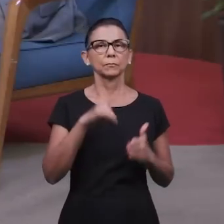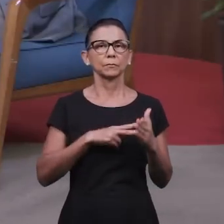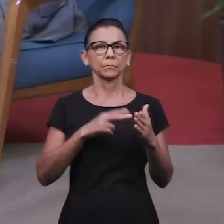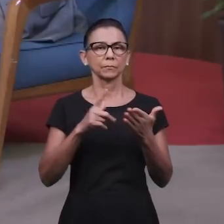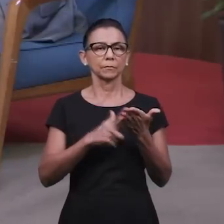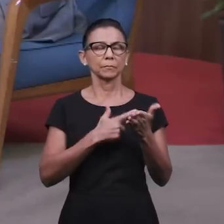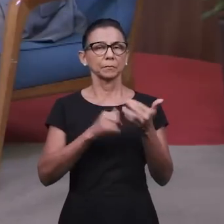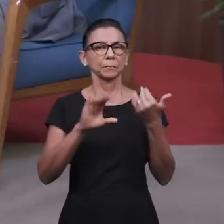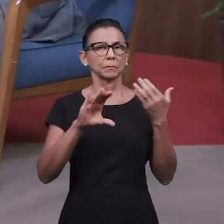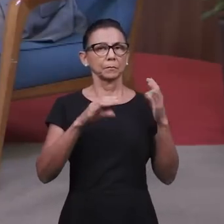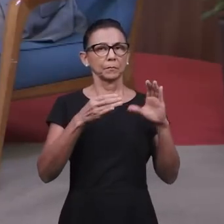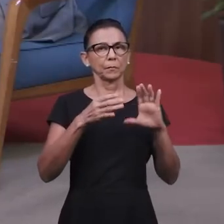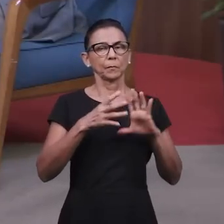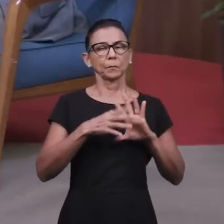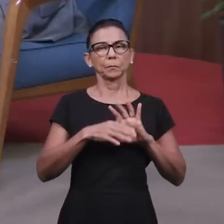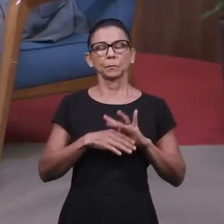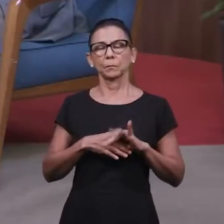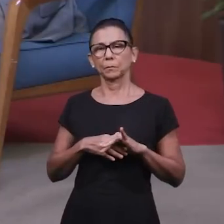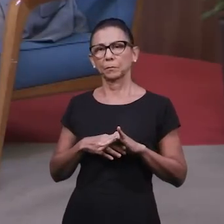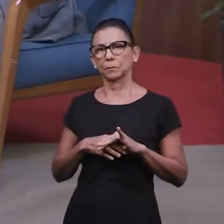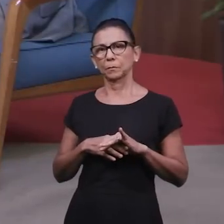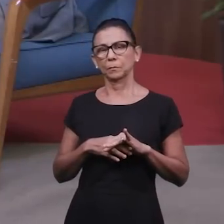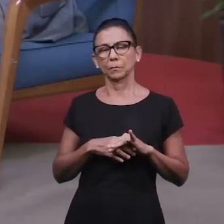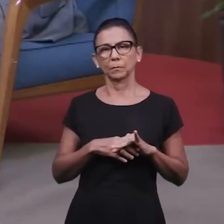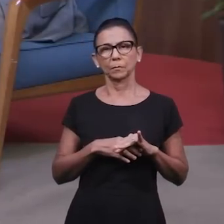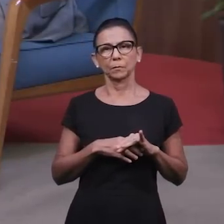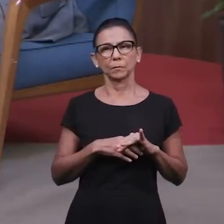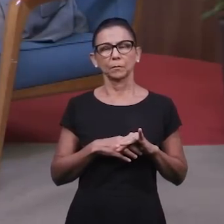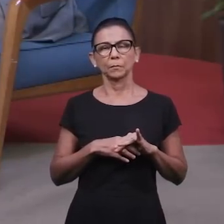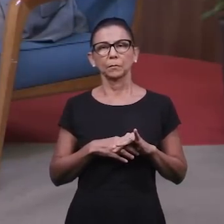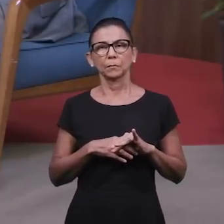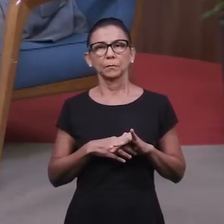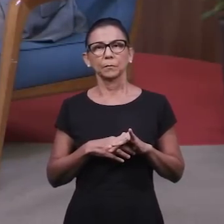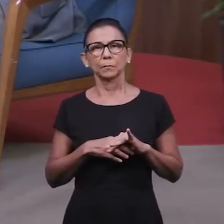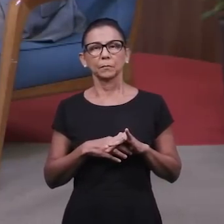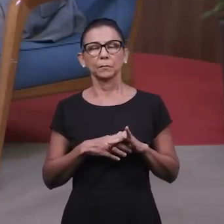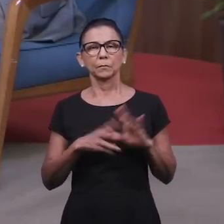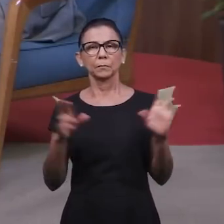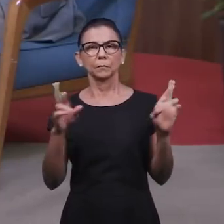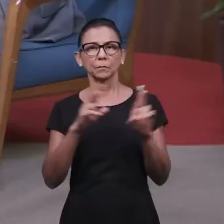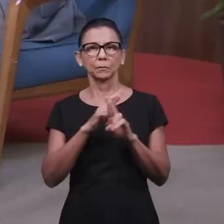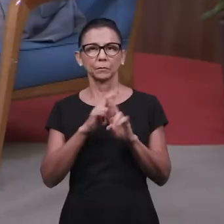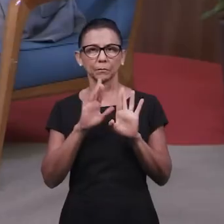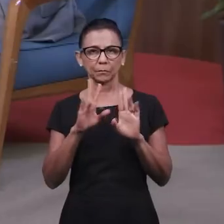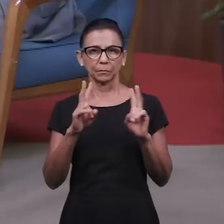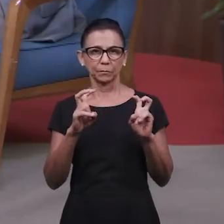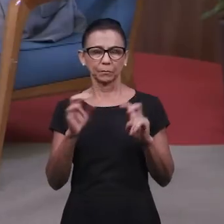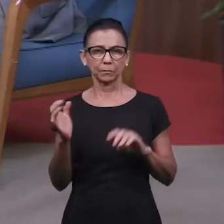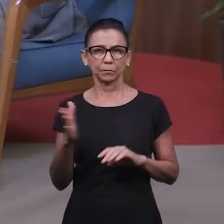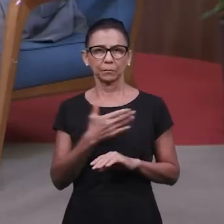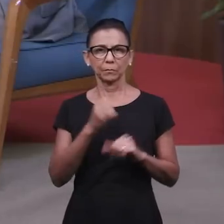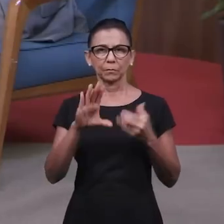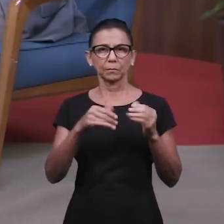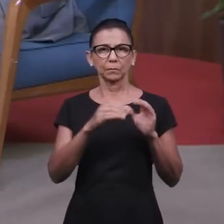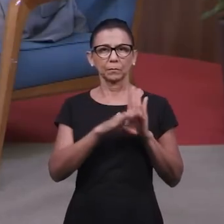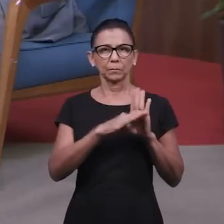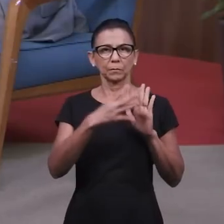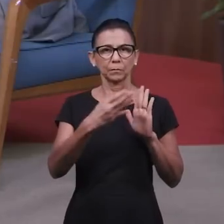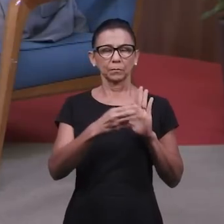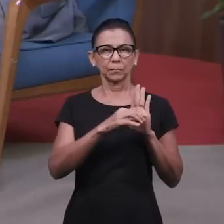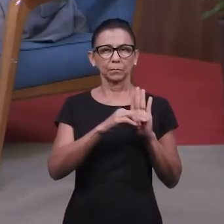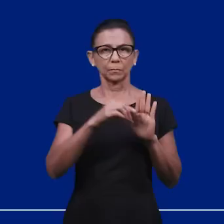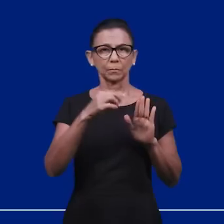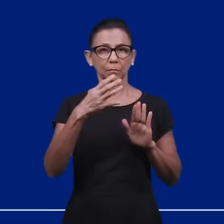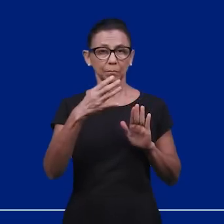em Cantares, que ele está profeticamente associado a isso, para que você comente. Cantares 4:4, capítulo 4, verso 4,